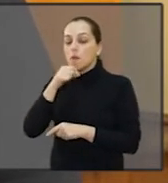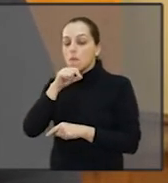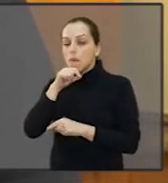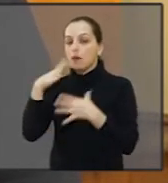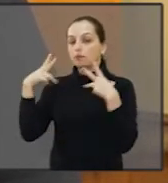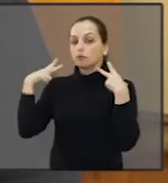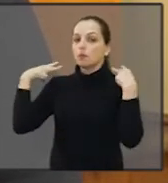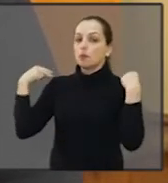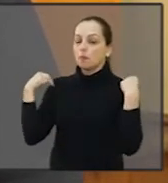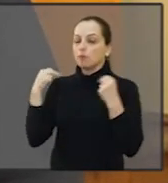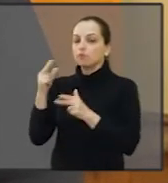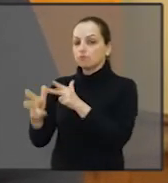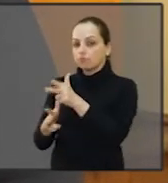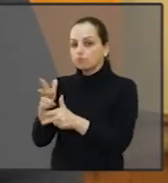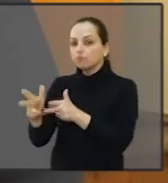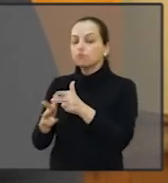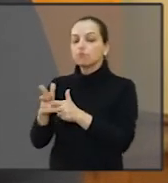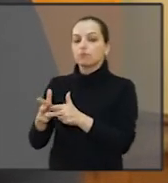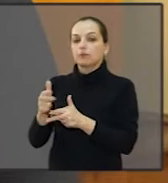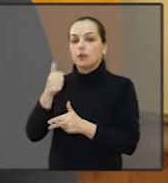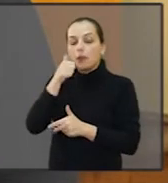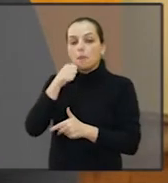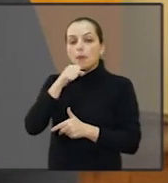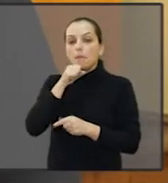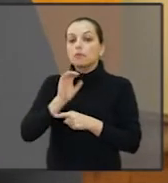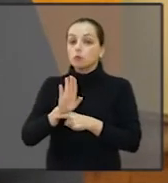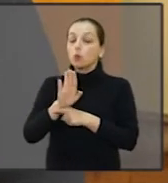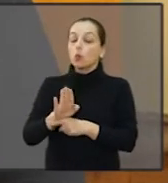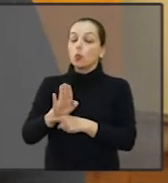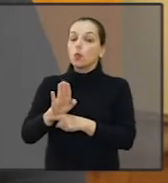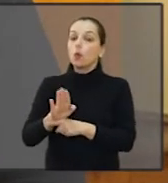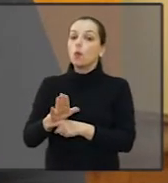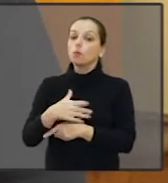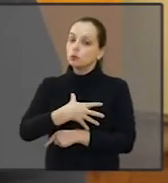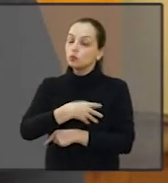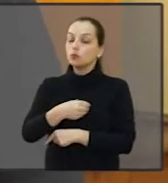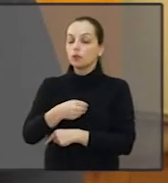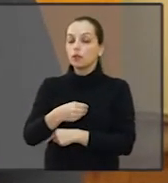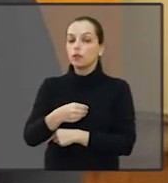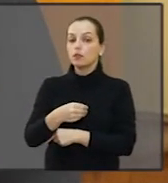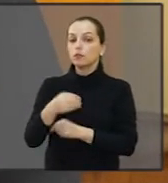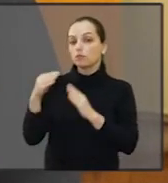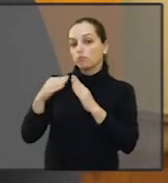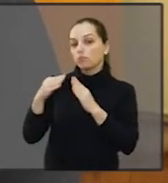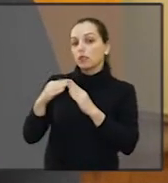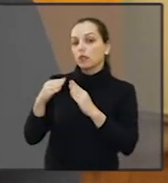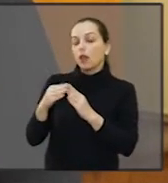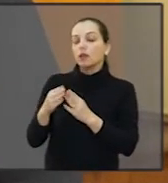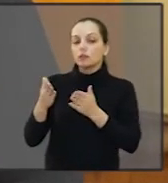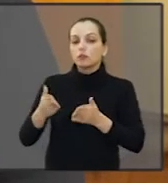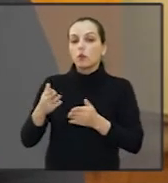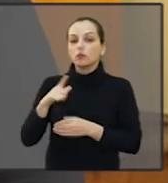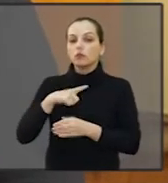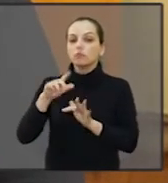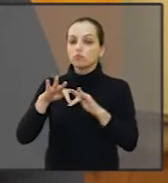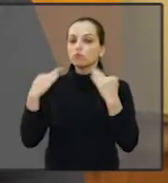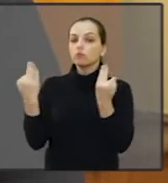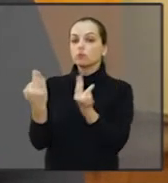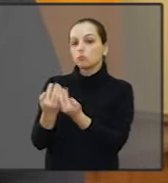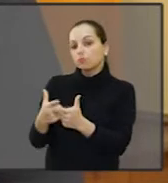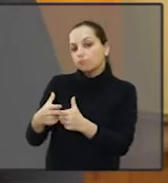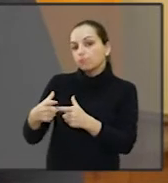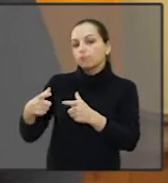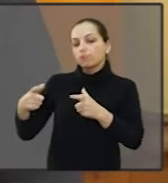Minha mãe foi dona de casa, que cuidou muito bem da gente, das meninas. E hoje a gente tem uma família grande,